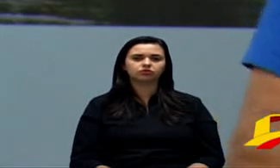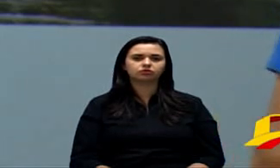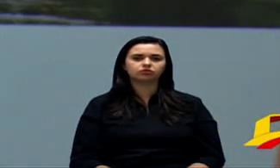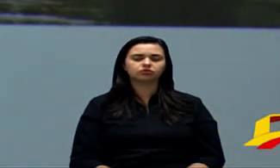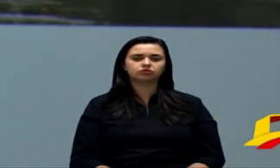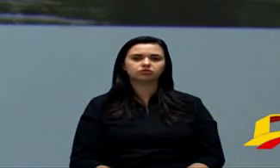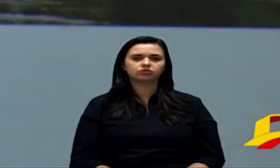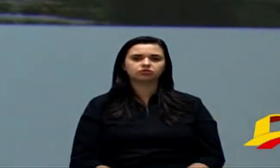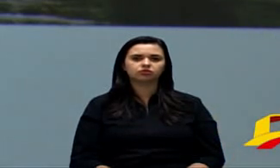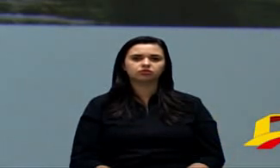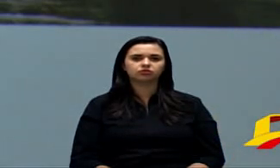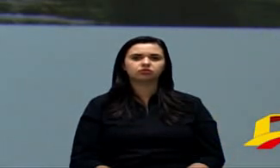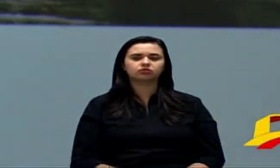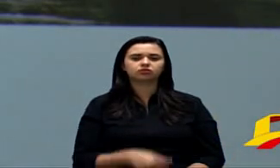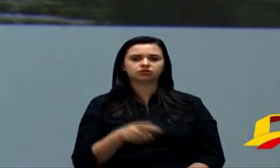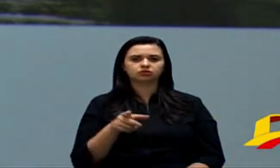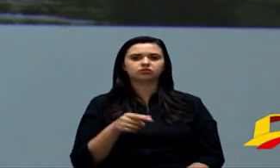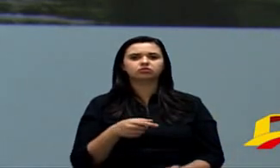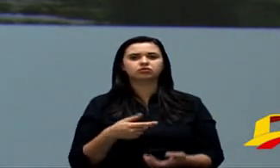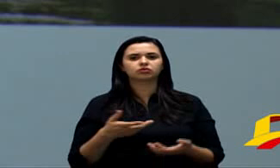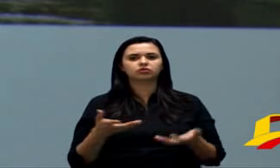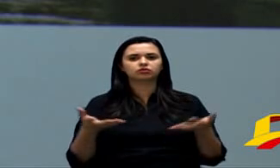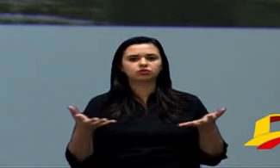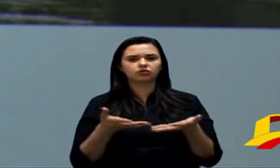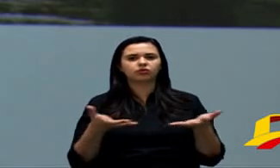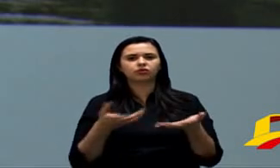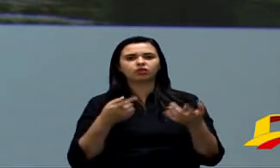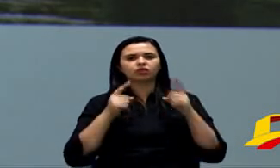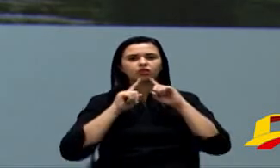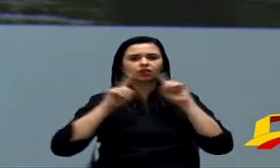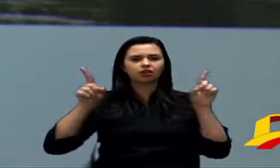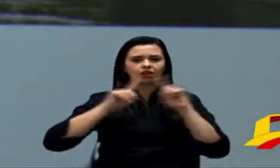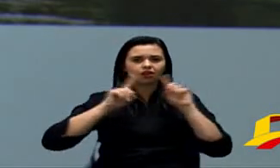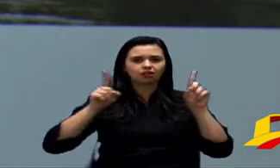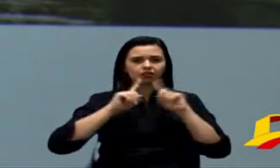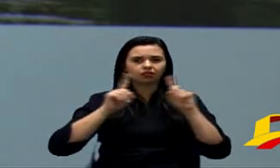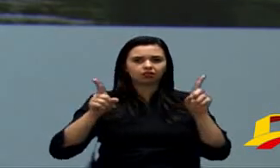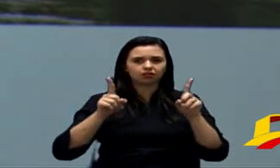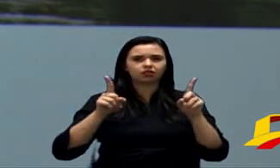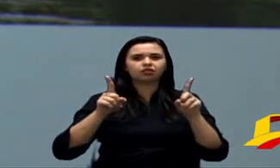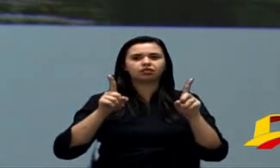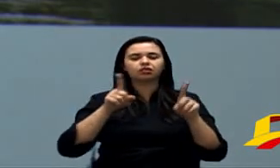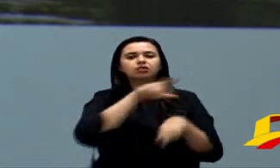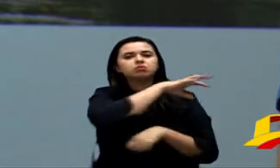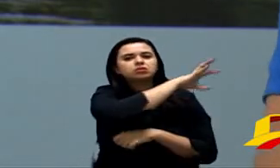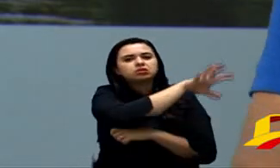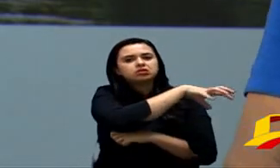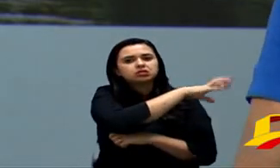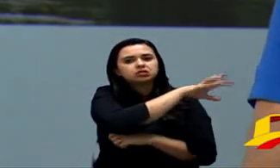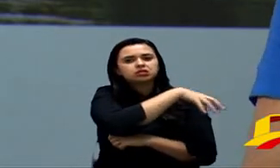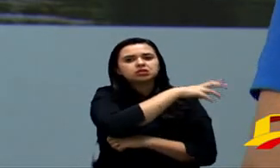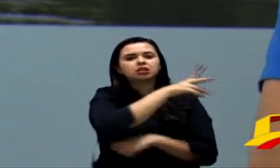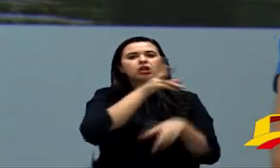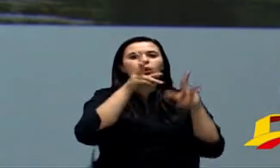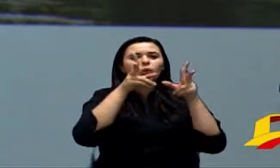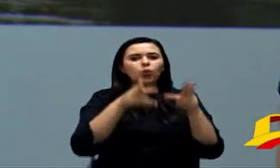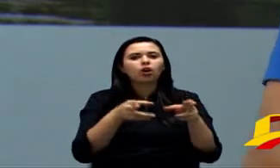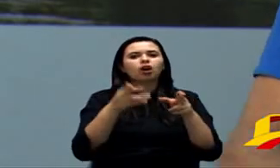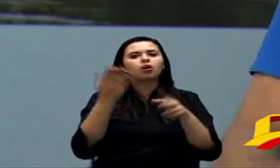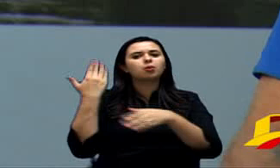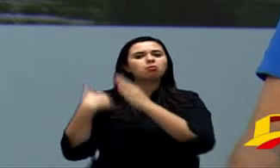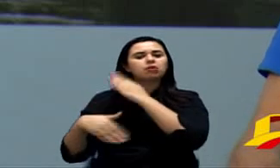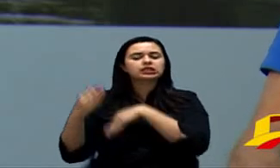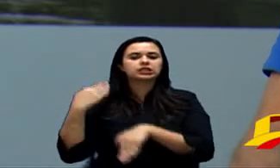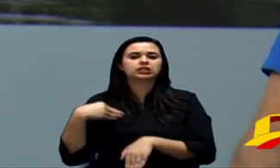Os mesmos argumentos que se usa hoje com relação ao Sandro se usava contra o Black. O Black não vai conseguir fazer